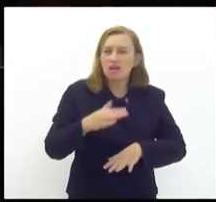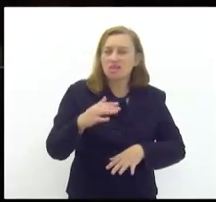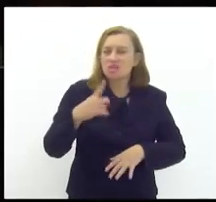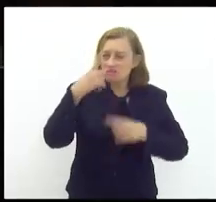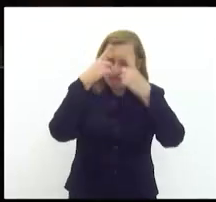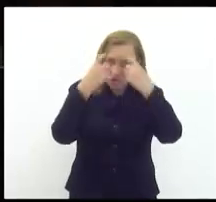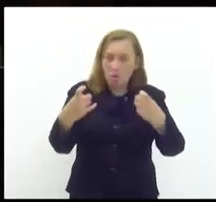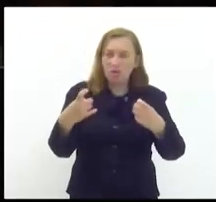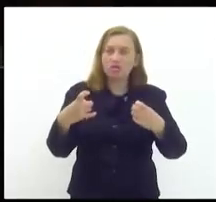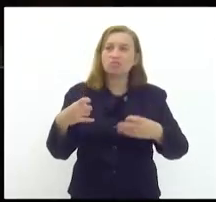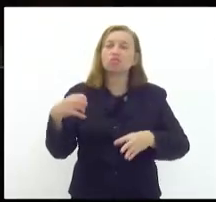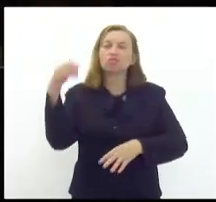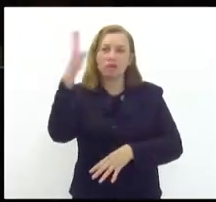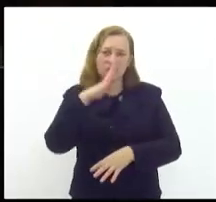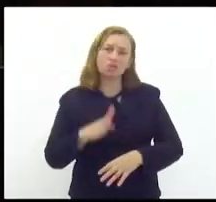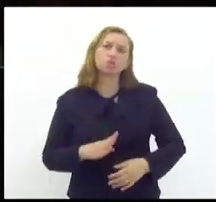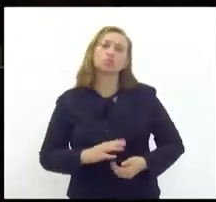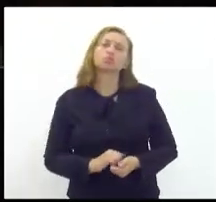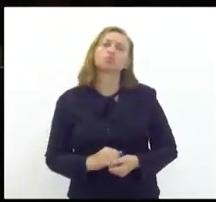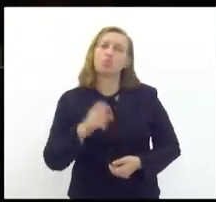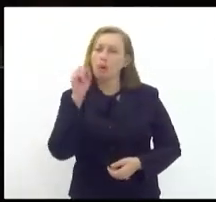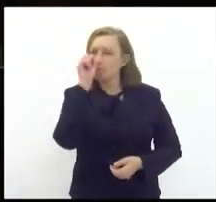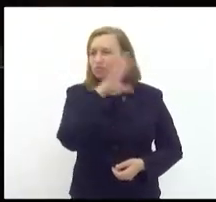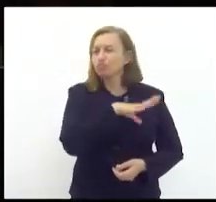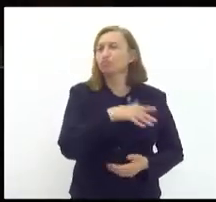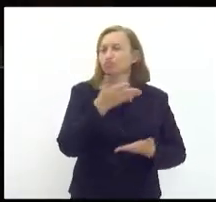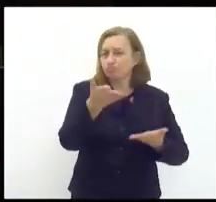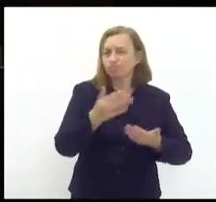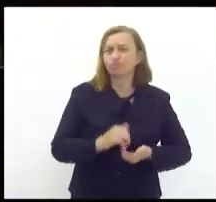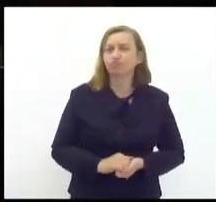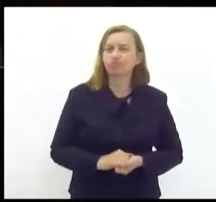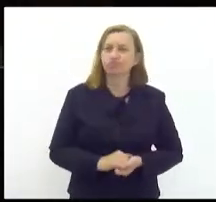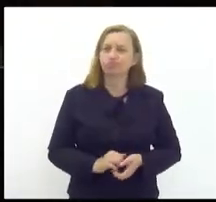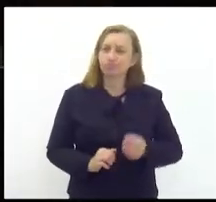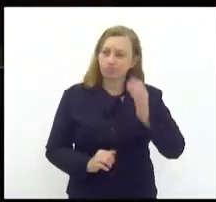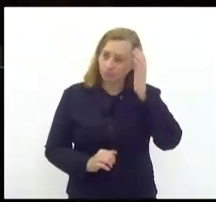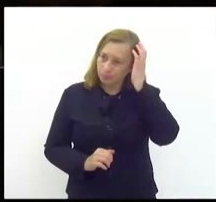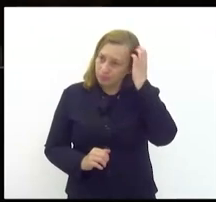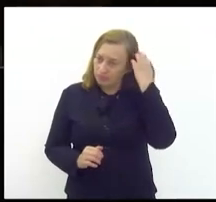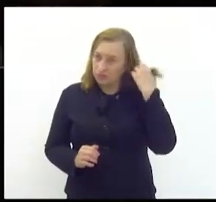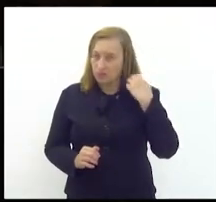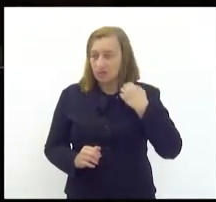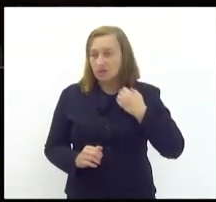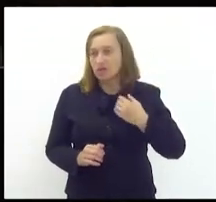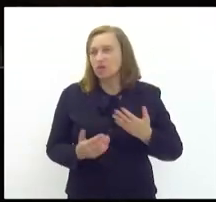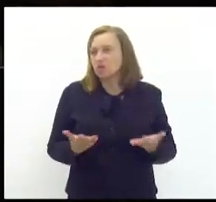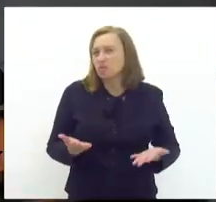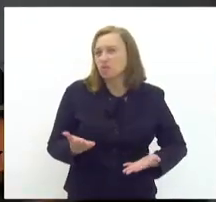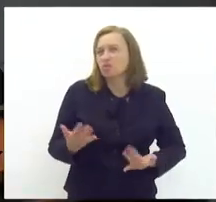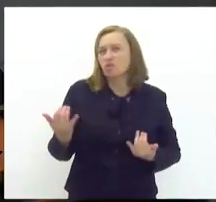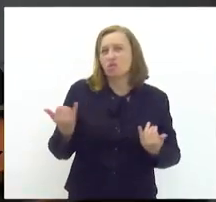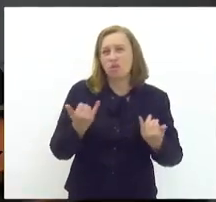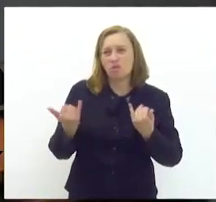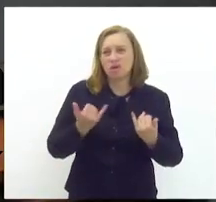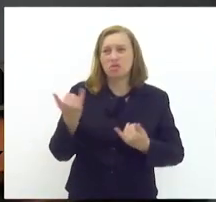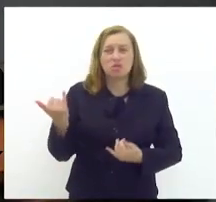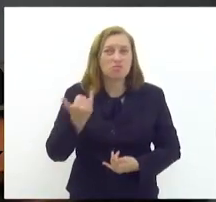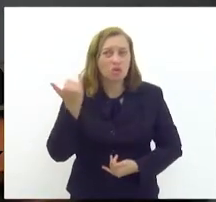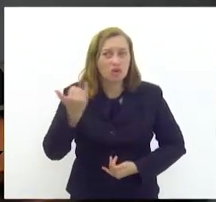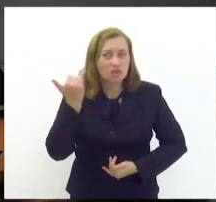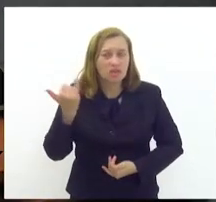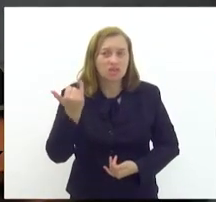violentos do Brasil um absurdo por gentileza só informação importante